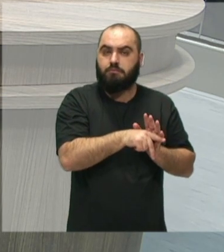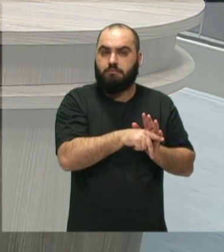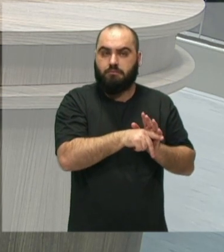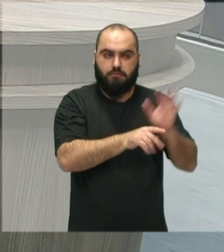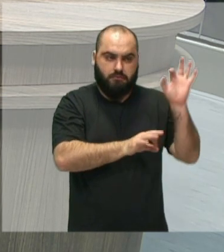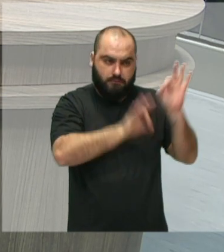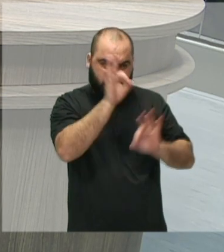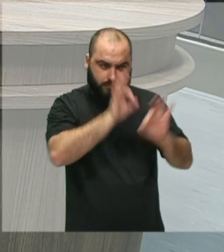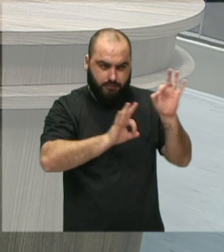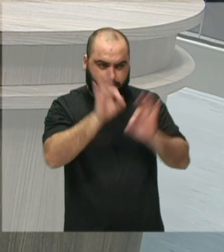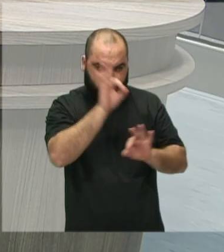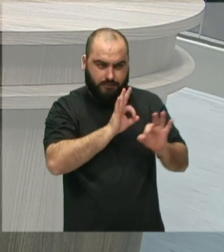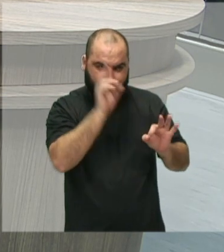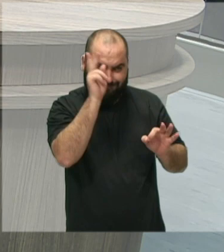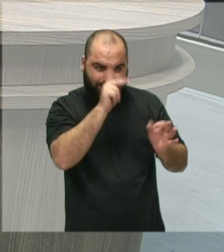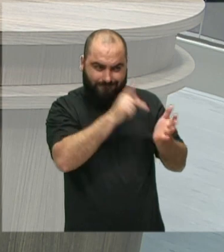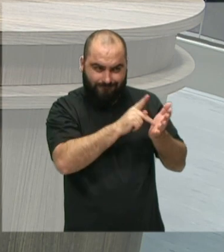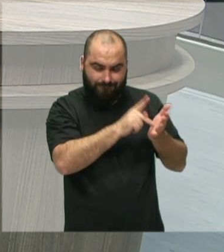orgânicos, né?